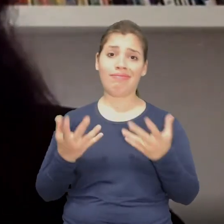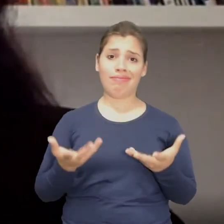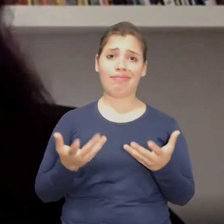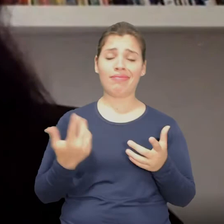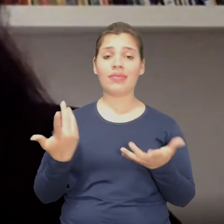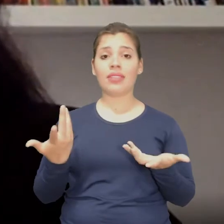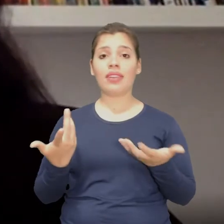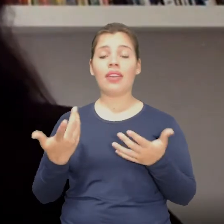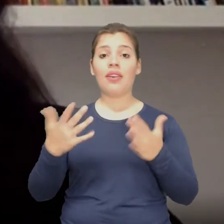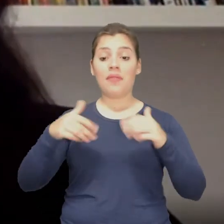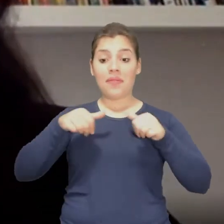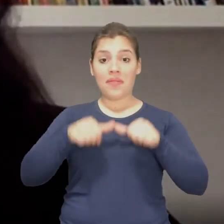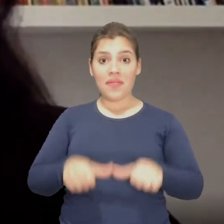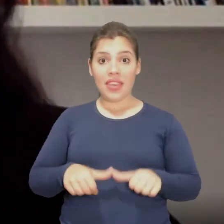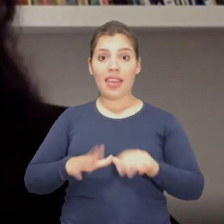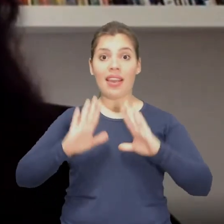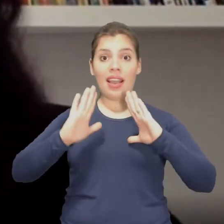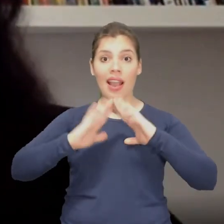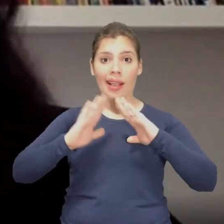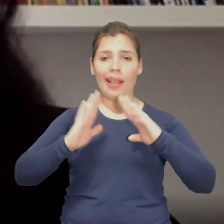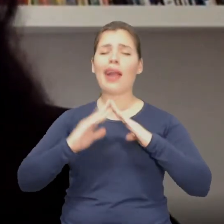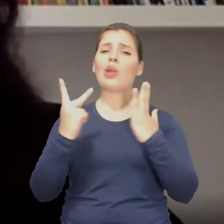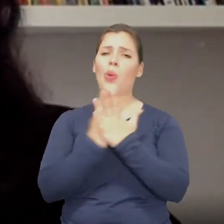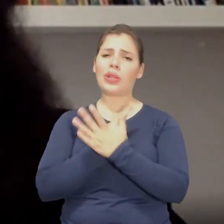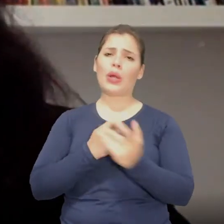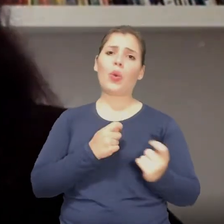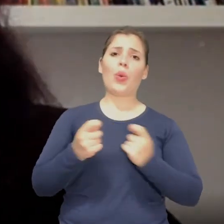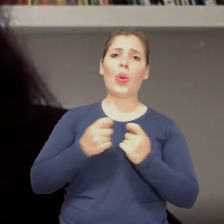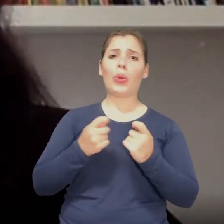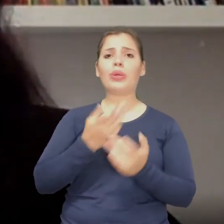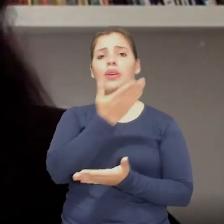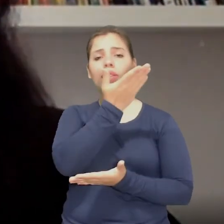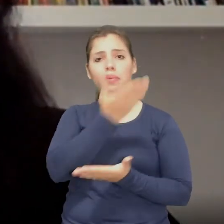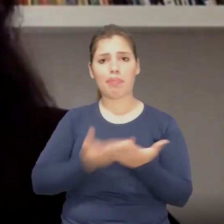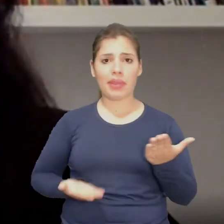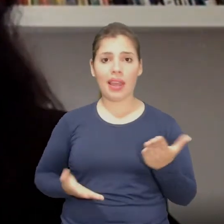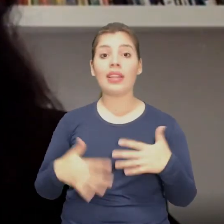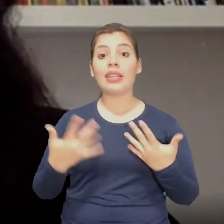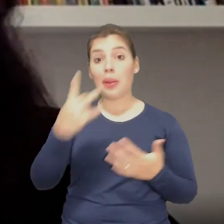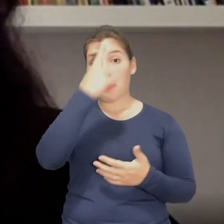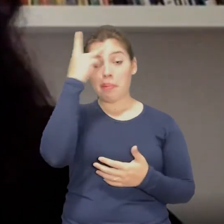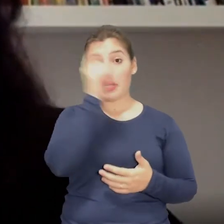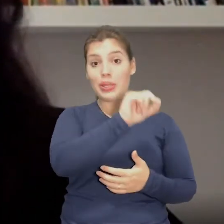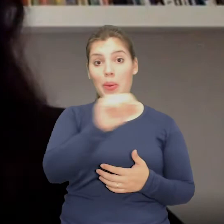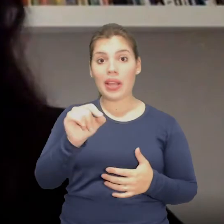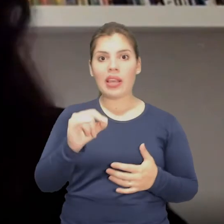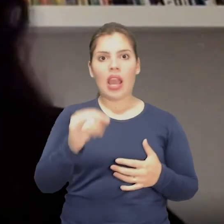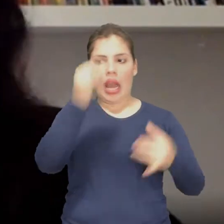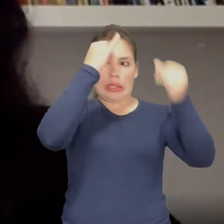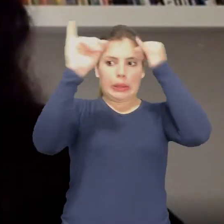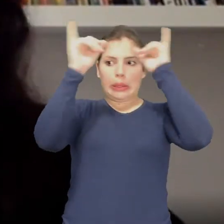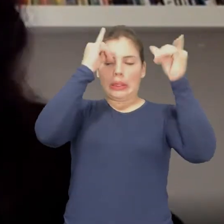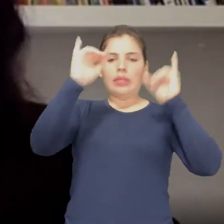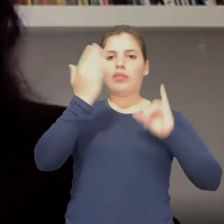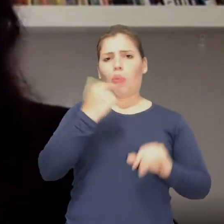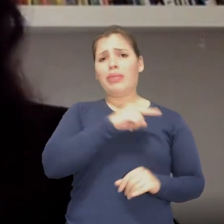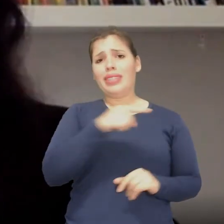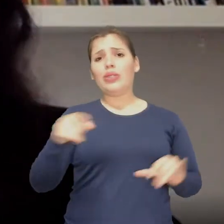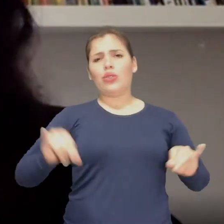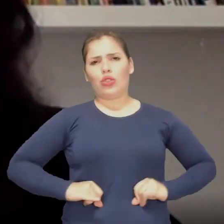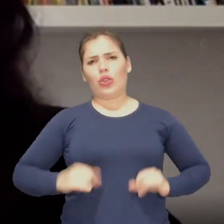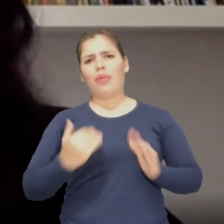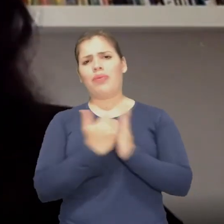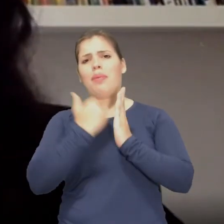alimentar. Então, o fato de estar em casa facilita esse tipo de descontrole. Então, eu acho que as pessoas que estão fazendo dieta estão sofrendo